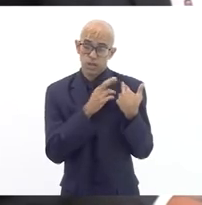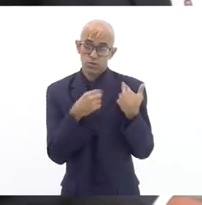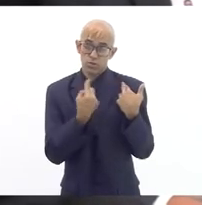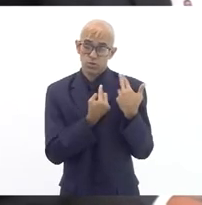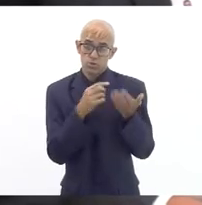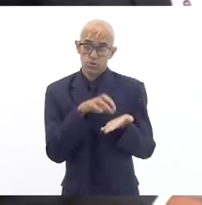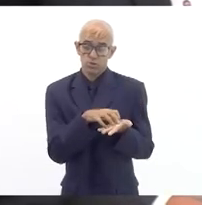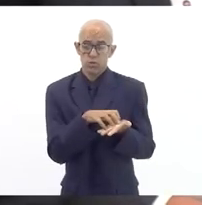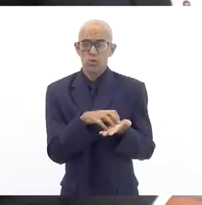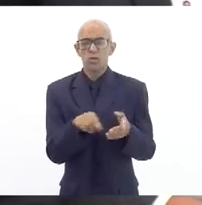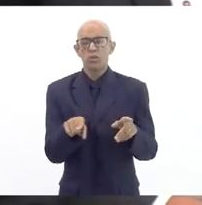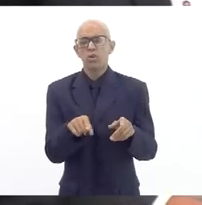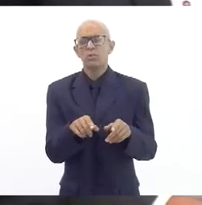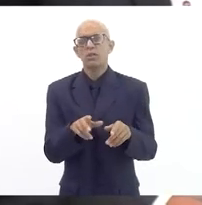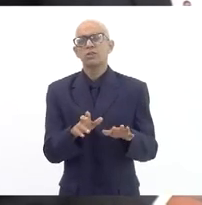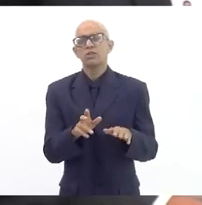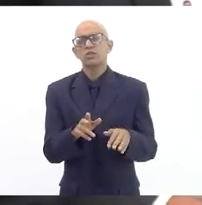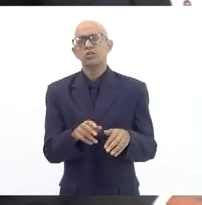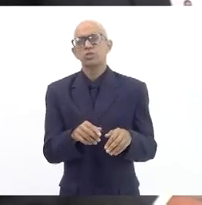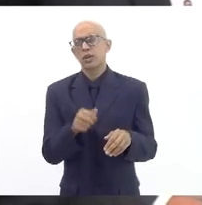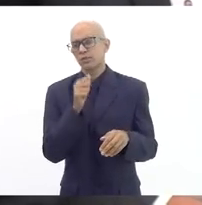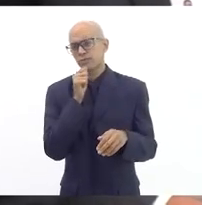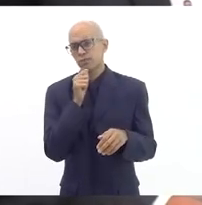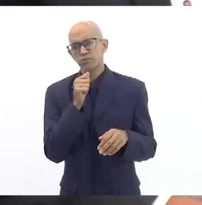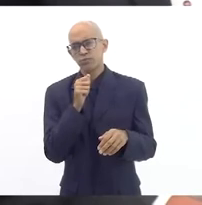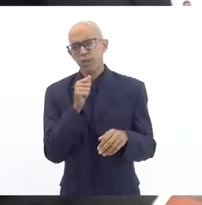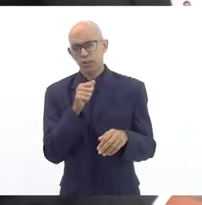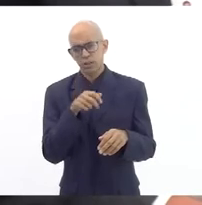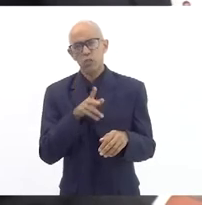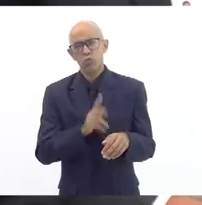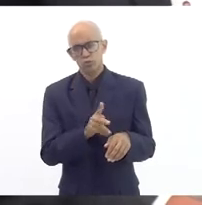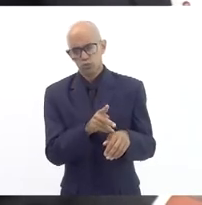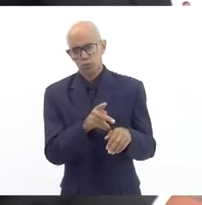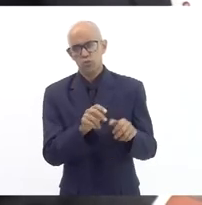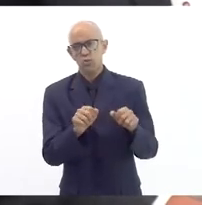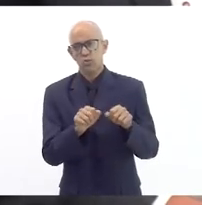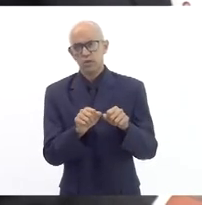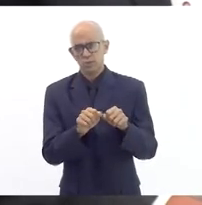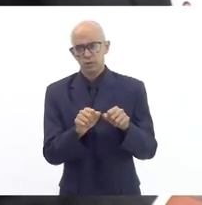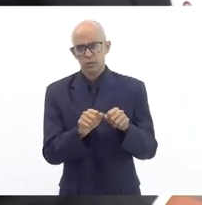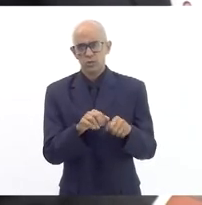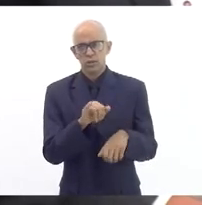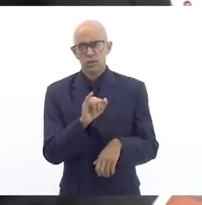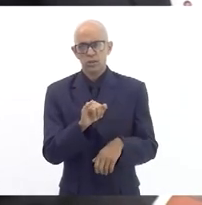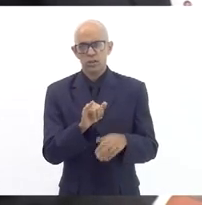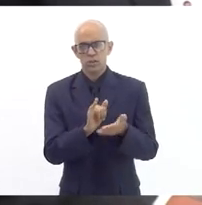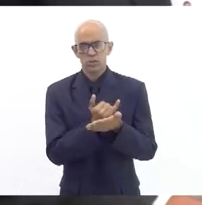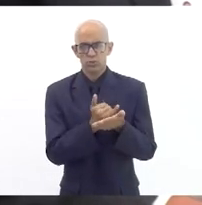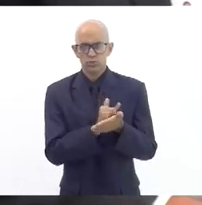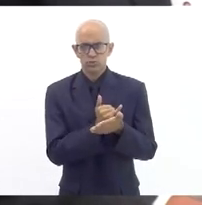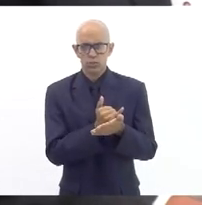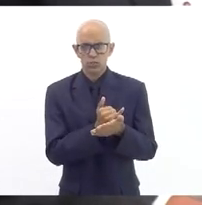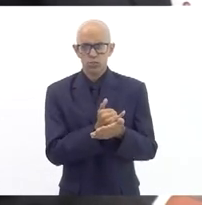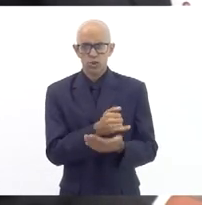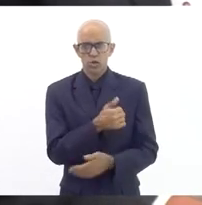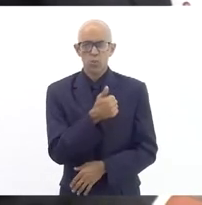ainda está em fase de instrução desse processo. Esse processo já foi citado aqui, acho que é 162, se não me engano, 21 de